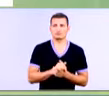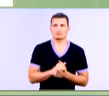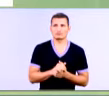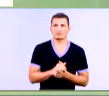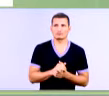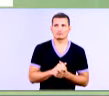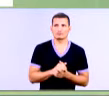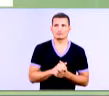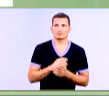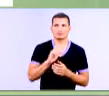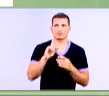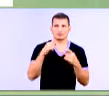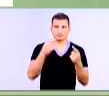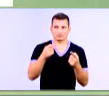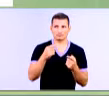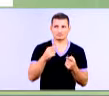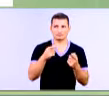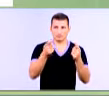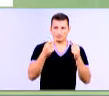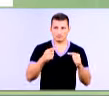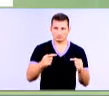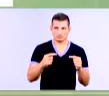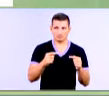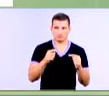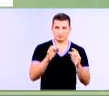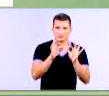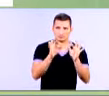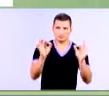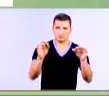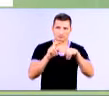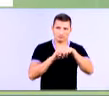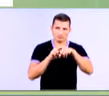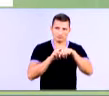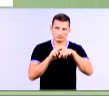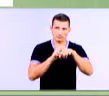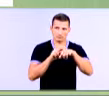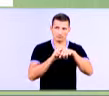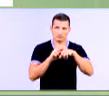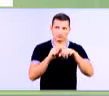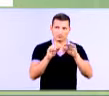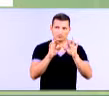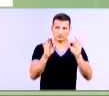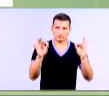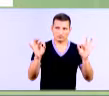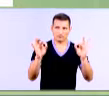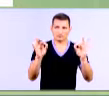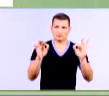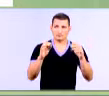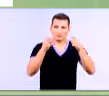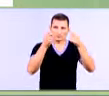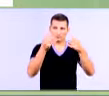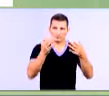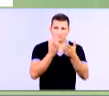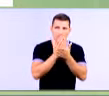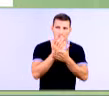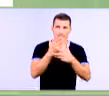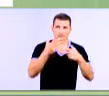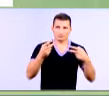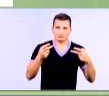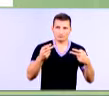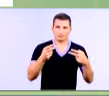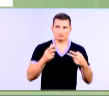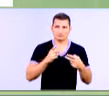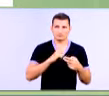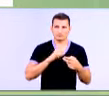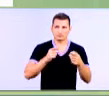Aí depois eu tenho um comentário mais aqui embaixo, eu tenho um método main que cria um ponto inicial, quer dizer, estou explicando alguma coisa, né? E tem mais